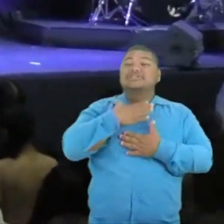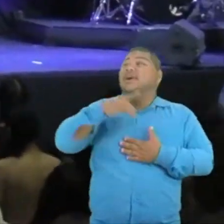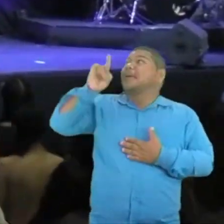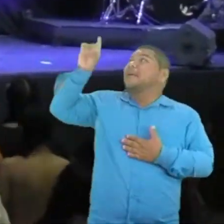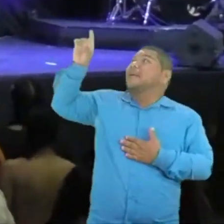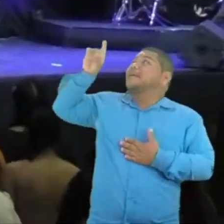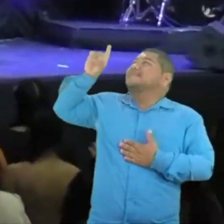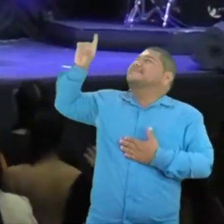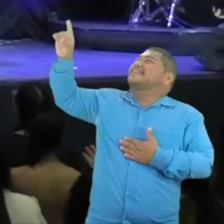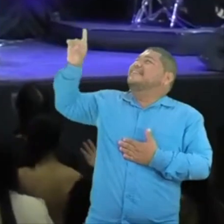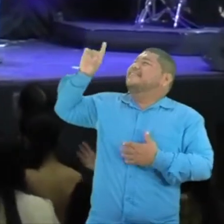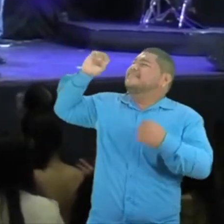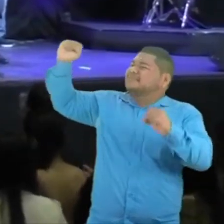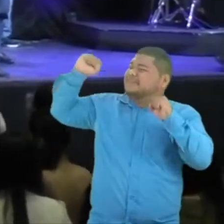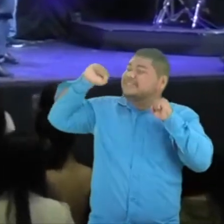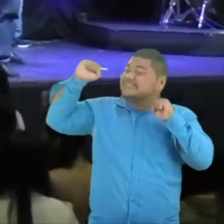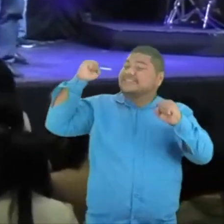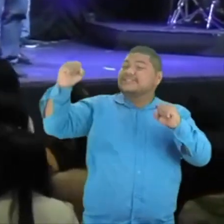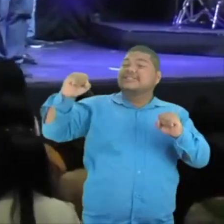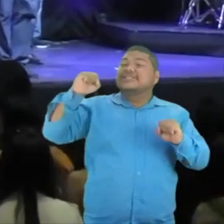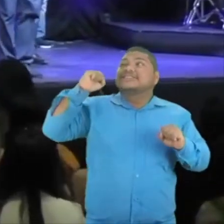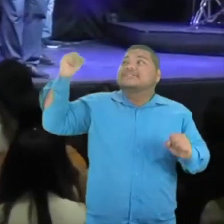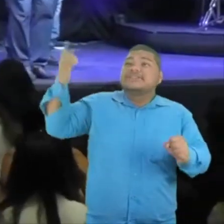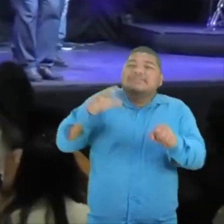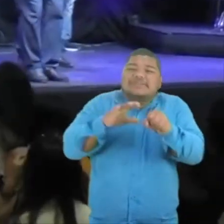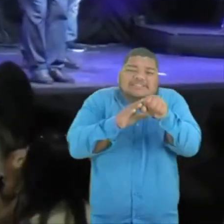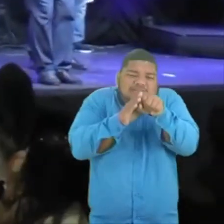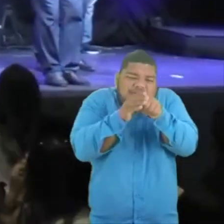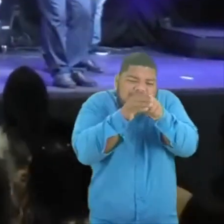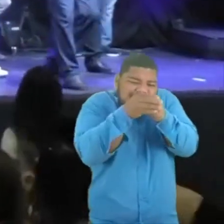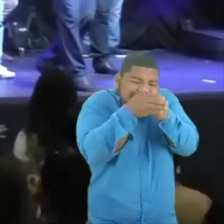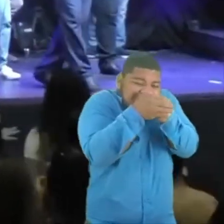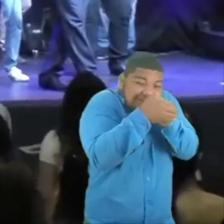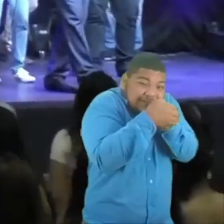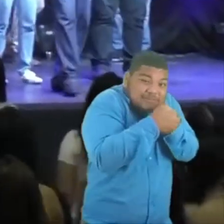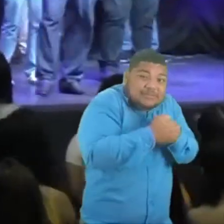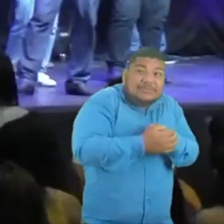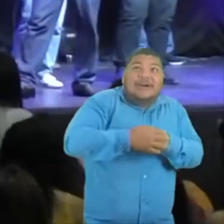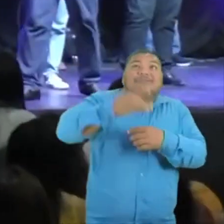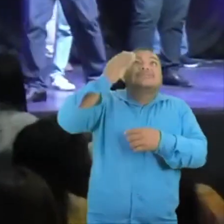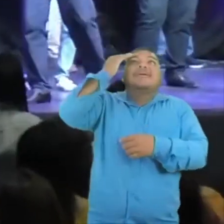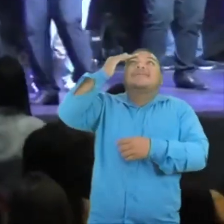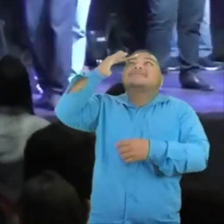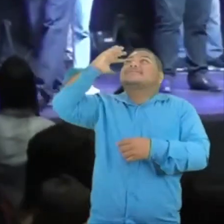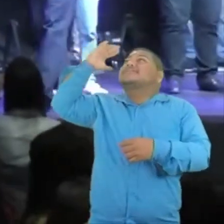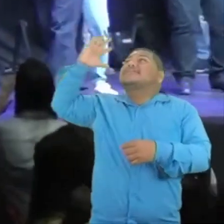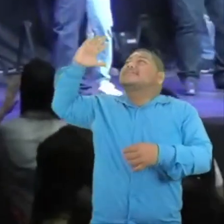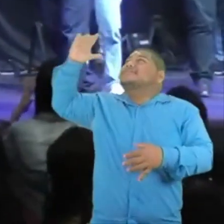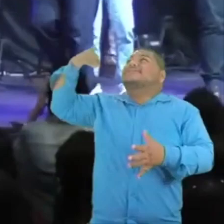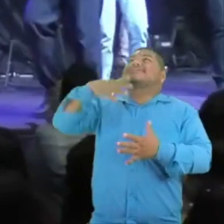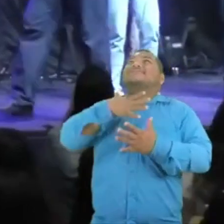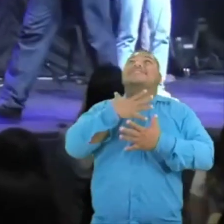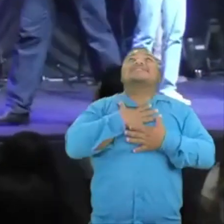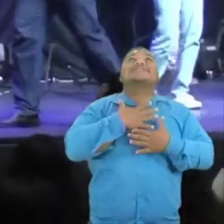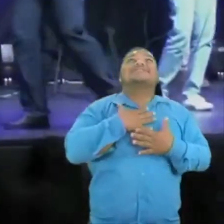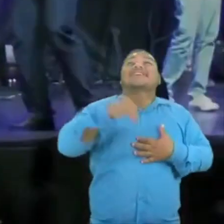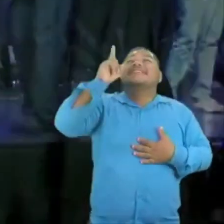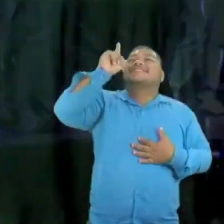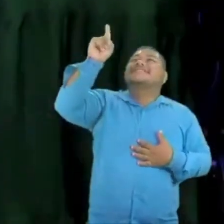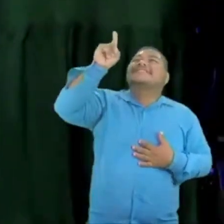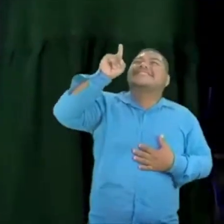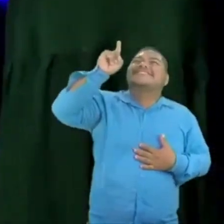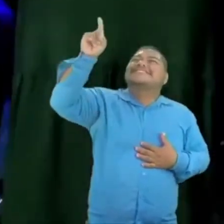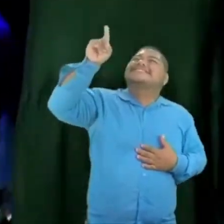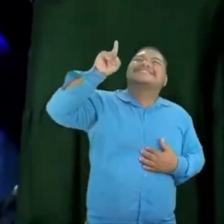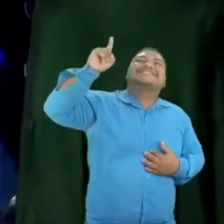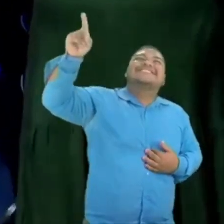mim, com o teu poder, sobre a escuridão, sobre os sonhos meus.